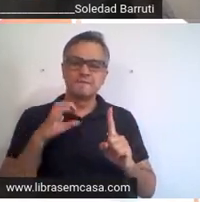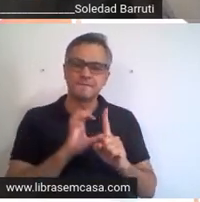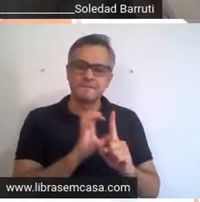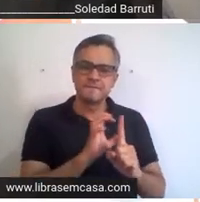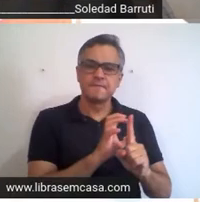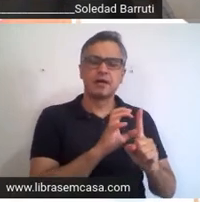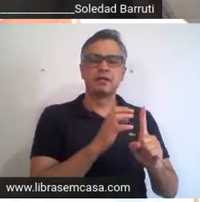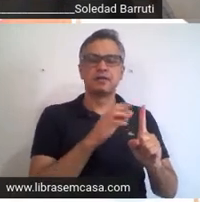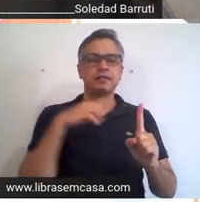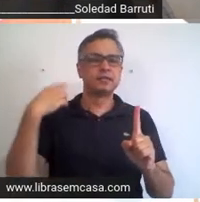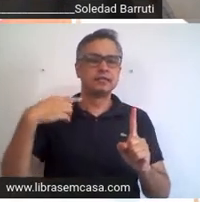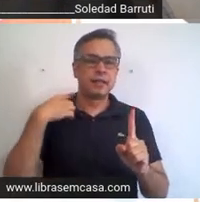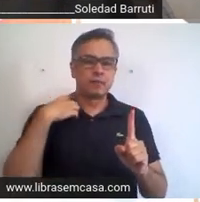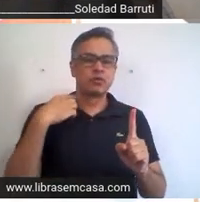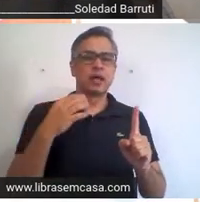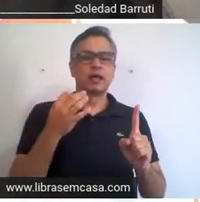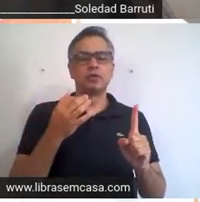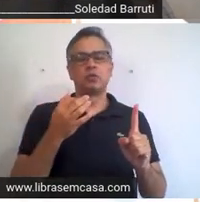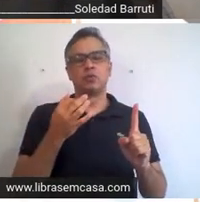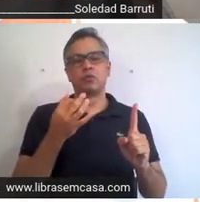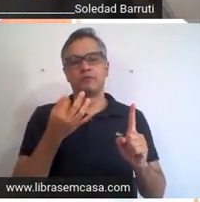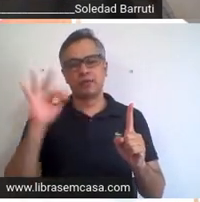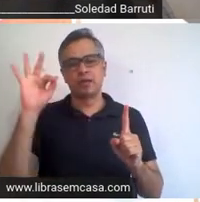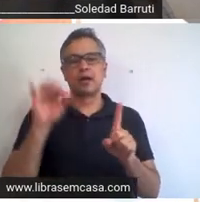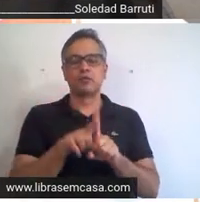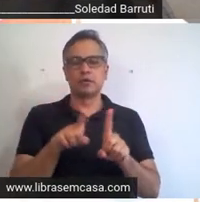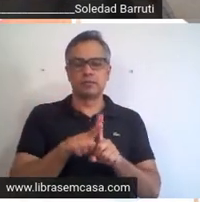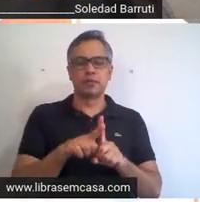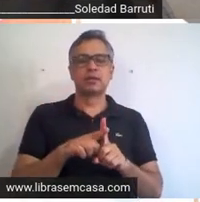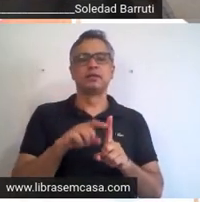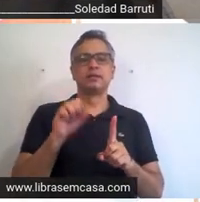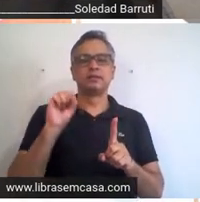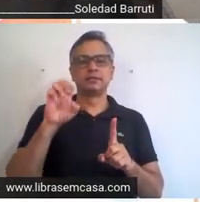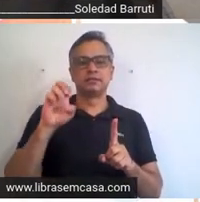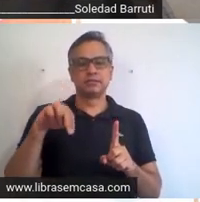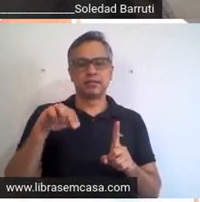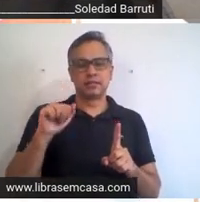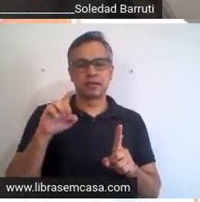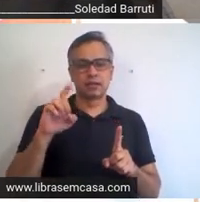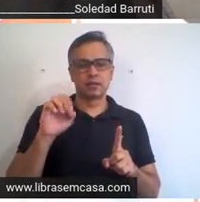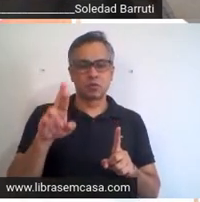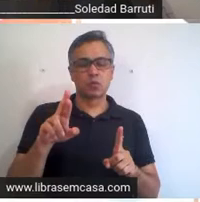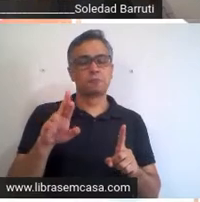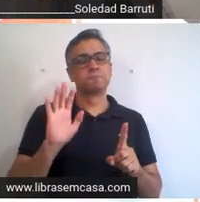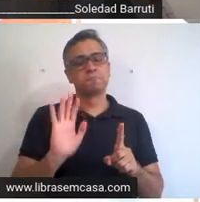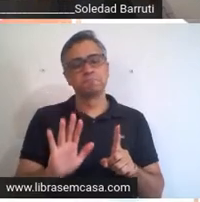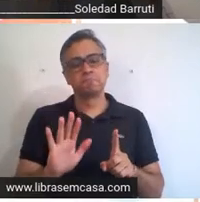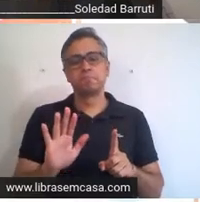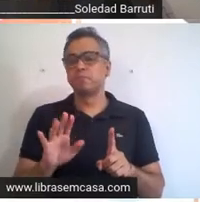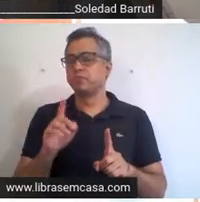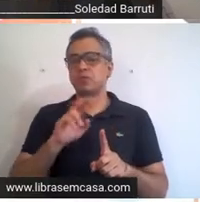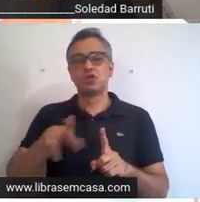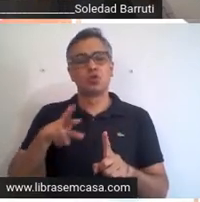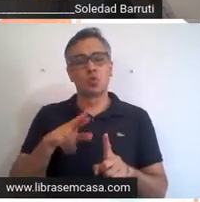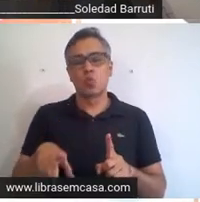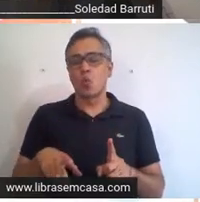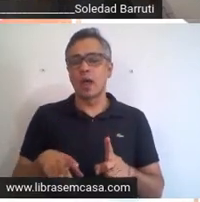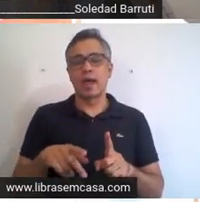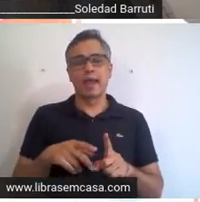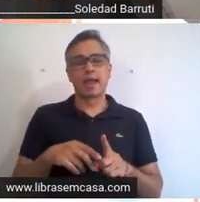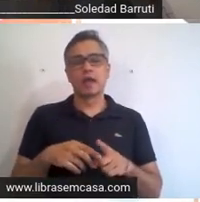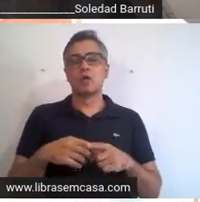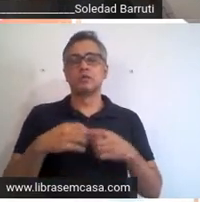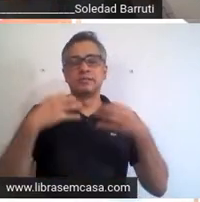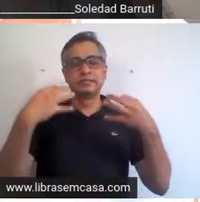senadores, mas o que se constituiu não é suficiente para dar sustentabilidade para o programa nos próximos anos. Se a